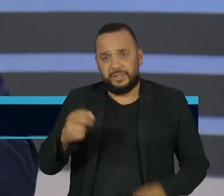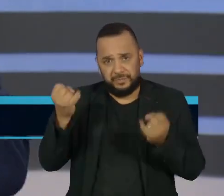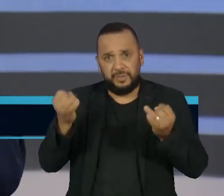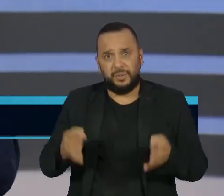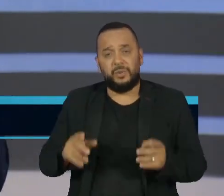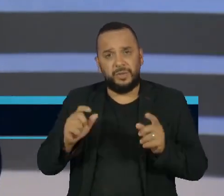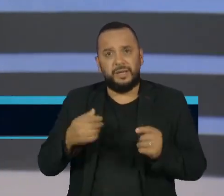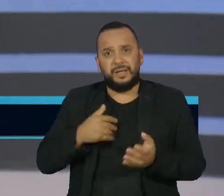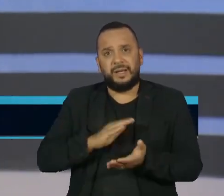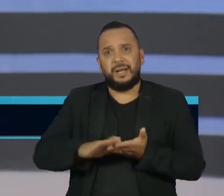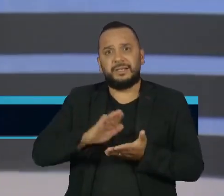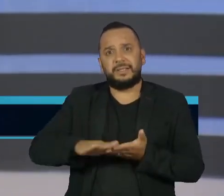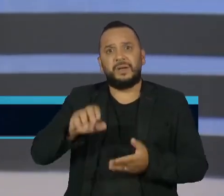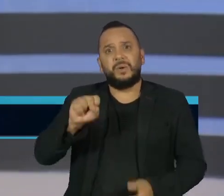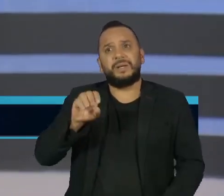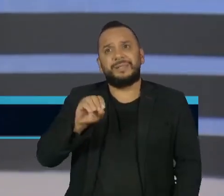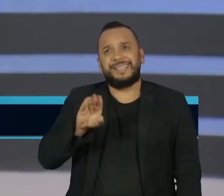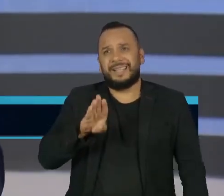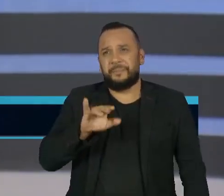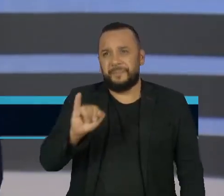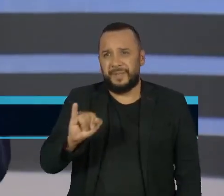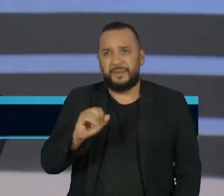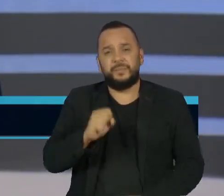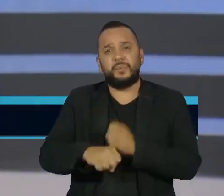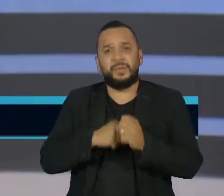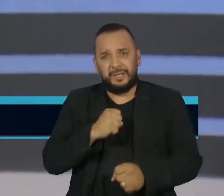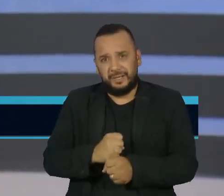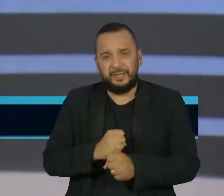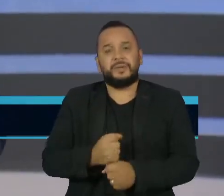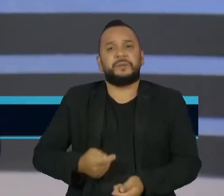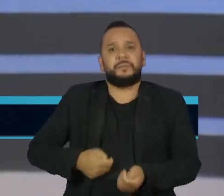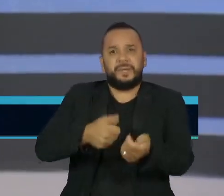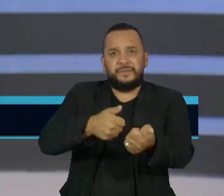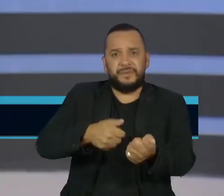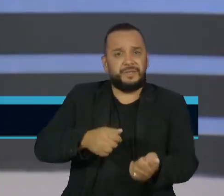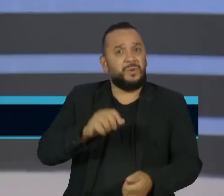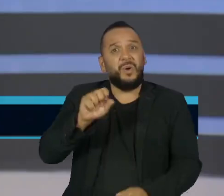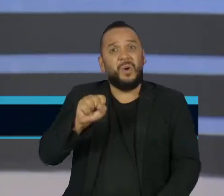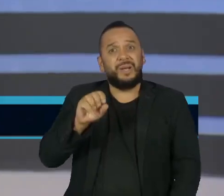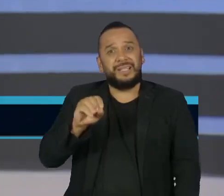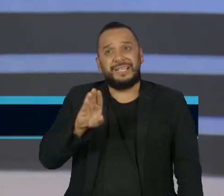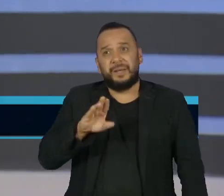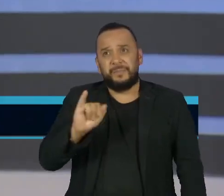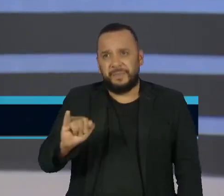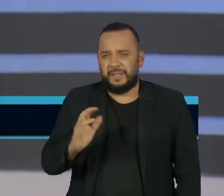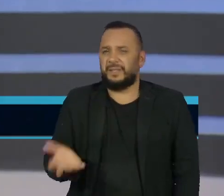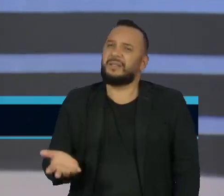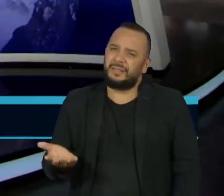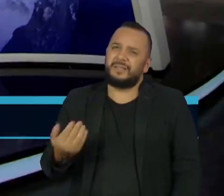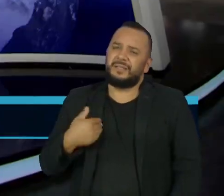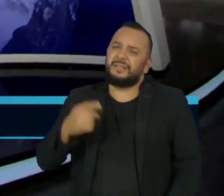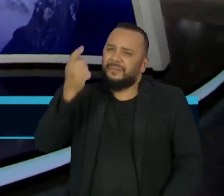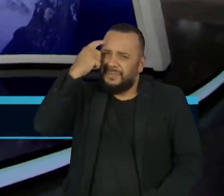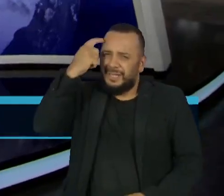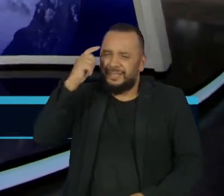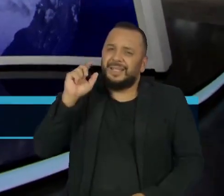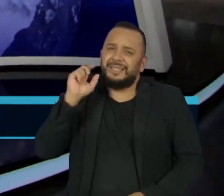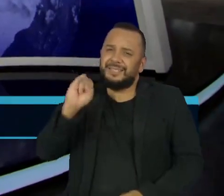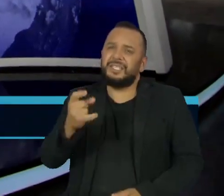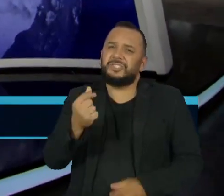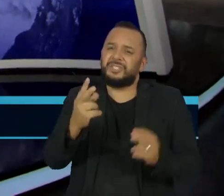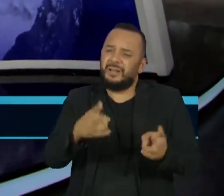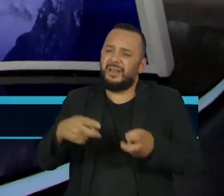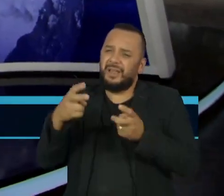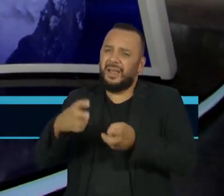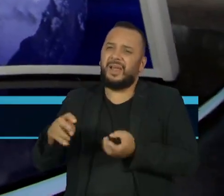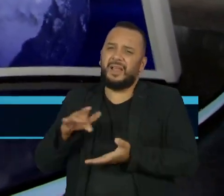ano. Você imagina se isso tivesse no Tesouro. Claro que você não vai cortar imediatamente, mas você tem de fazer uma transição para que isso não tenha mais. Não é